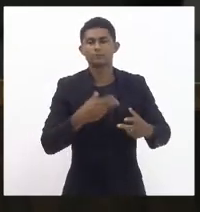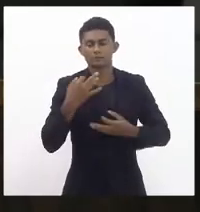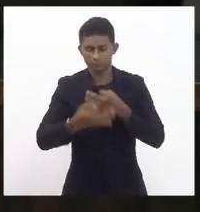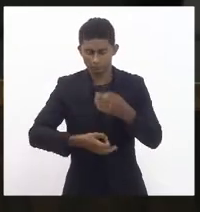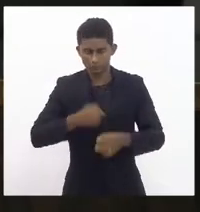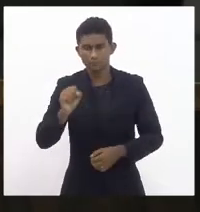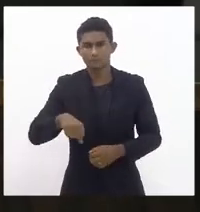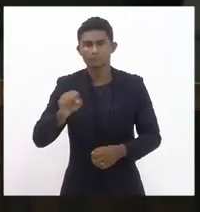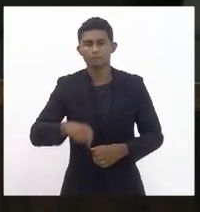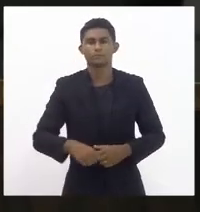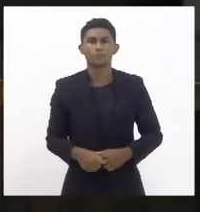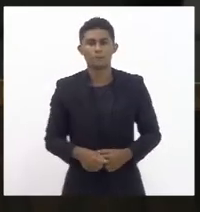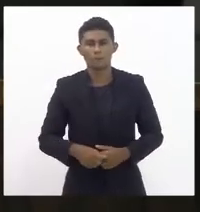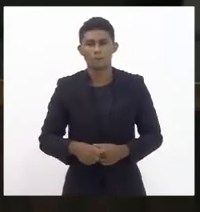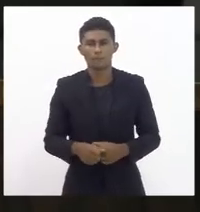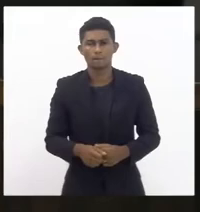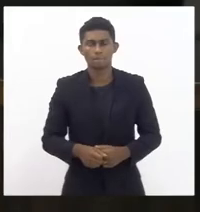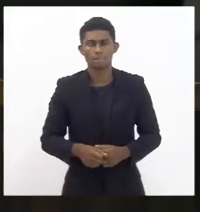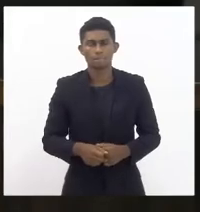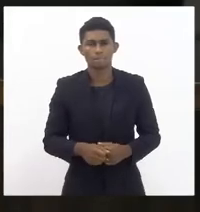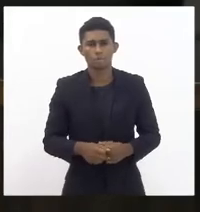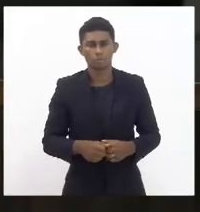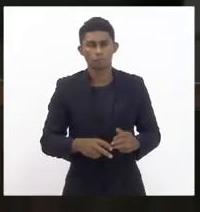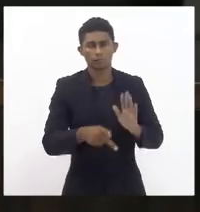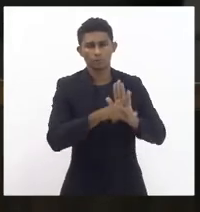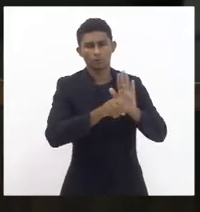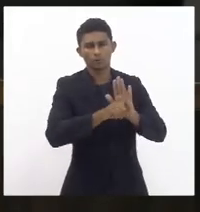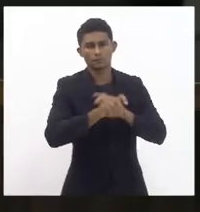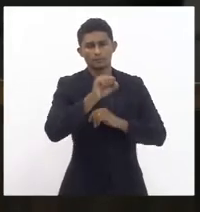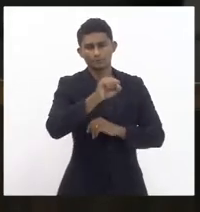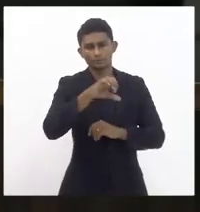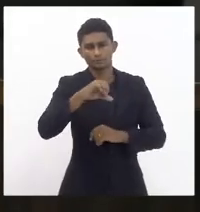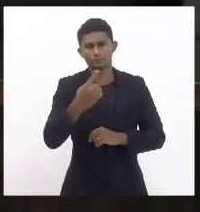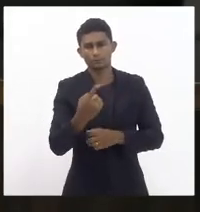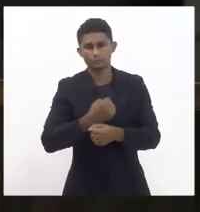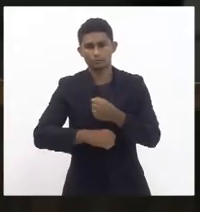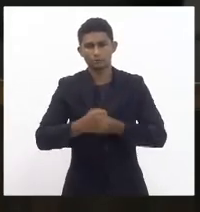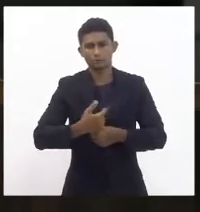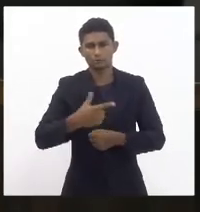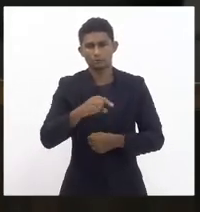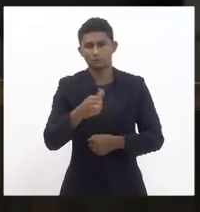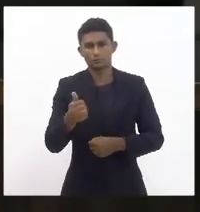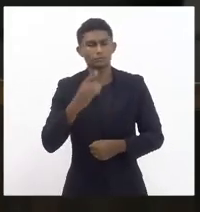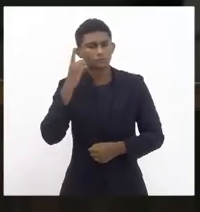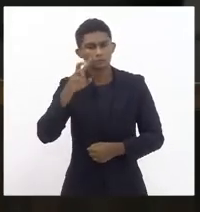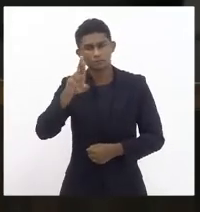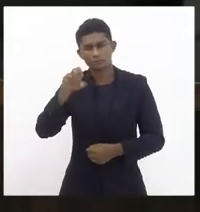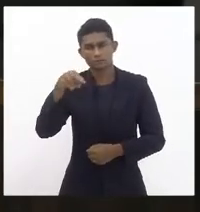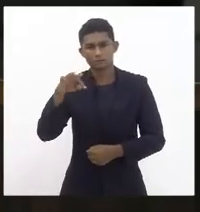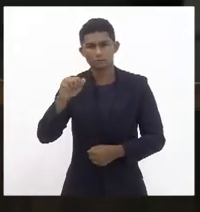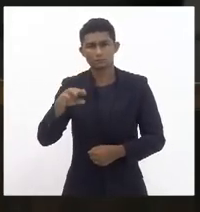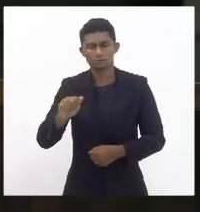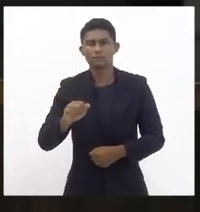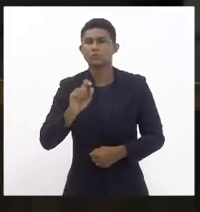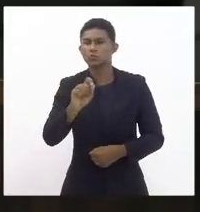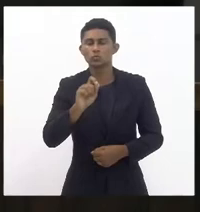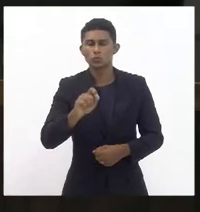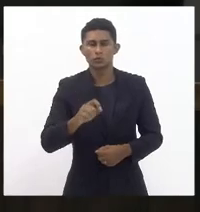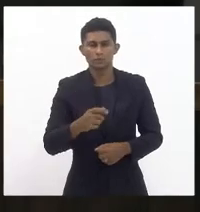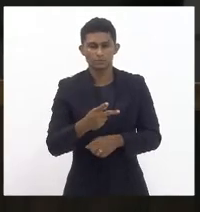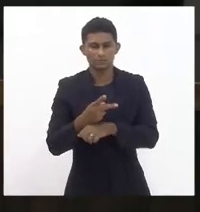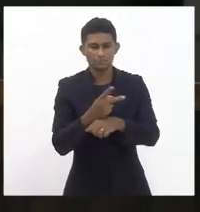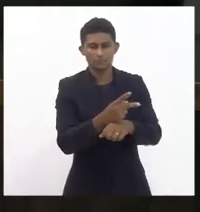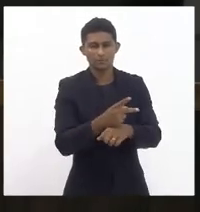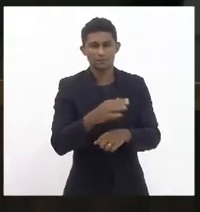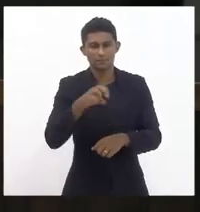favorável Sérgio Fernandes relator apresenta a solução 89121 da vida eterna as suas concede prêmio Maria Oi Flávia